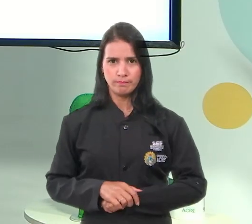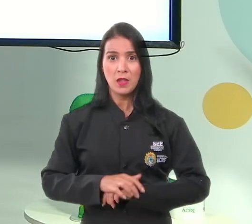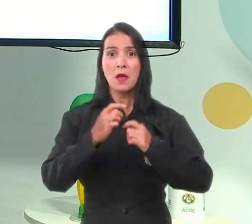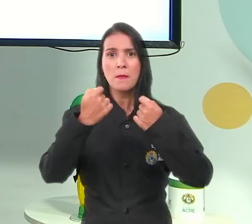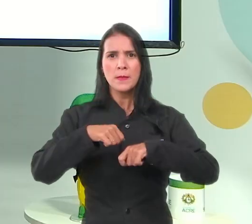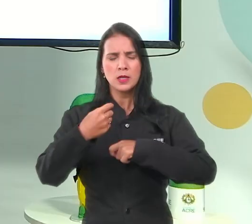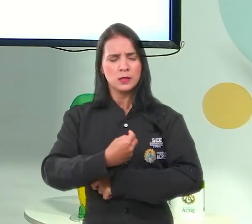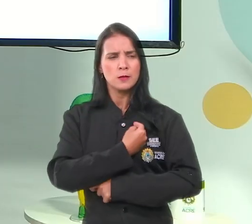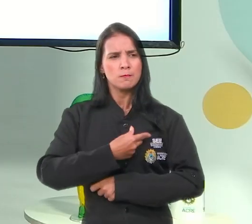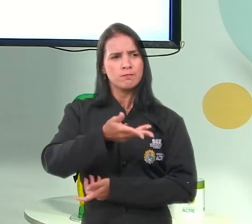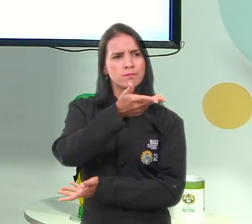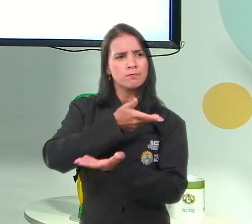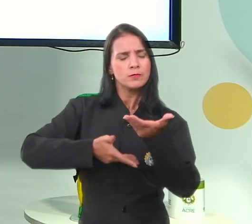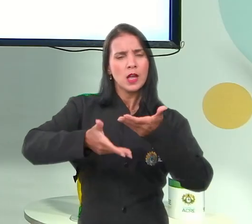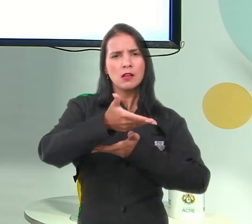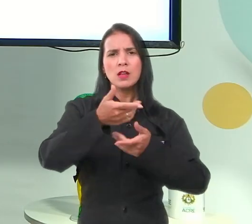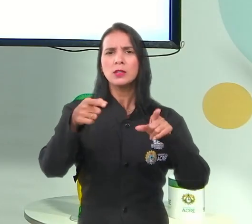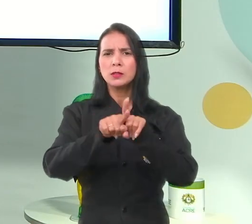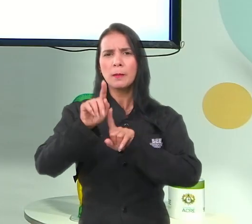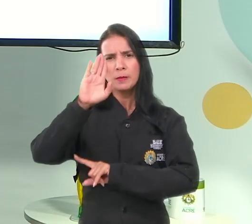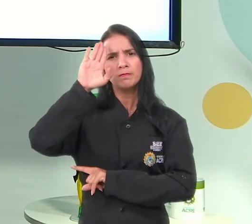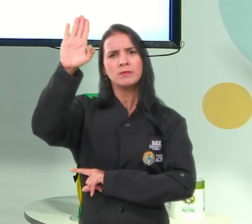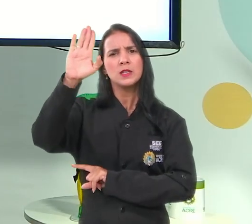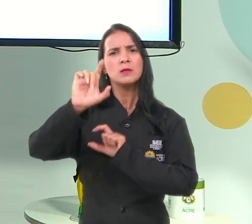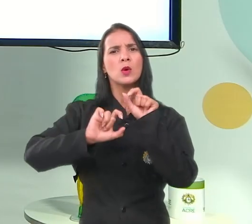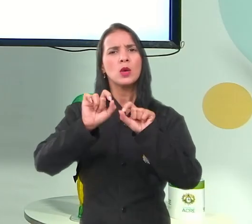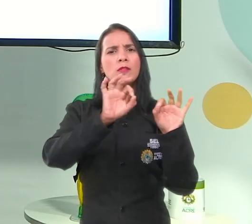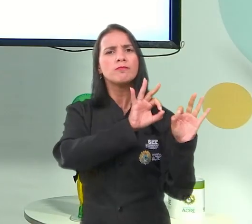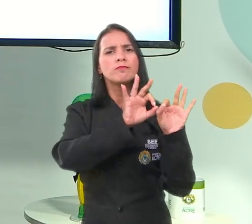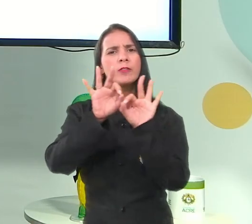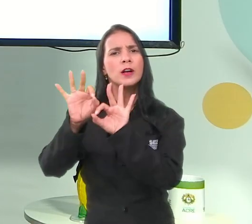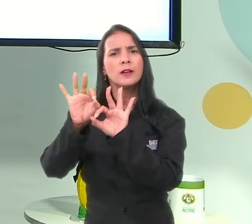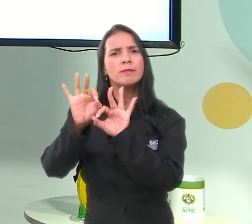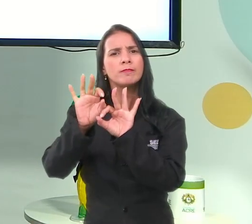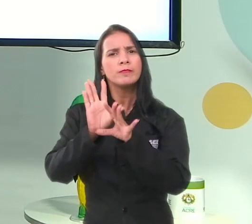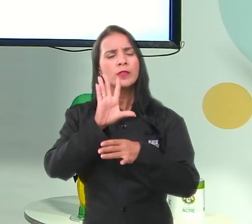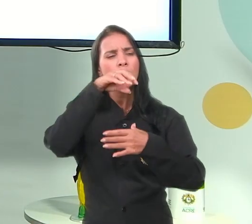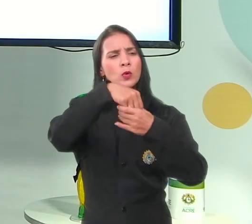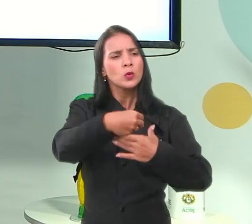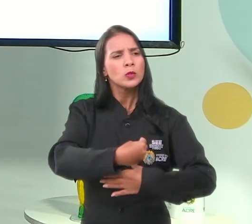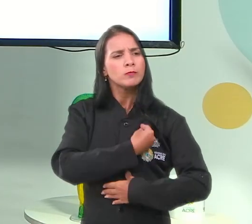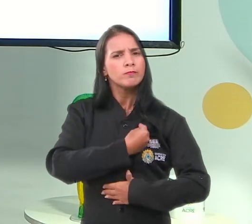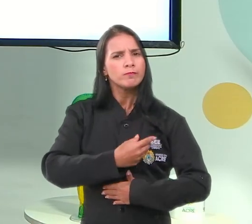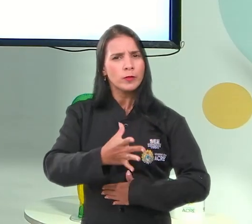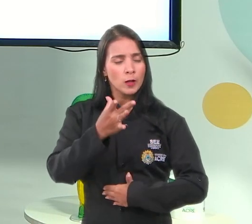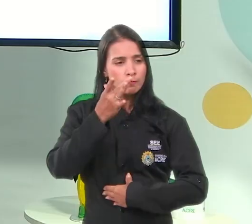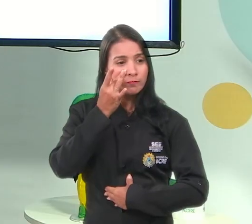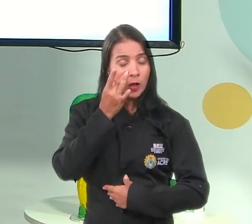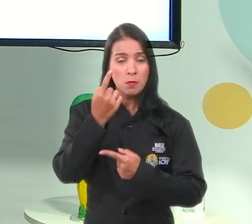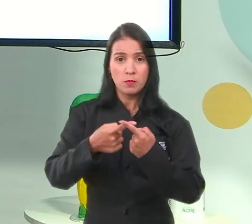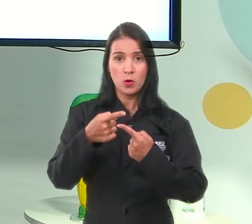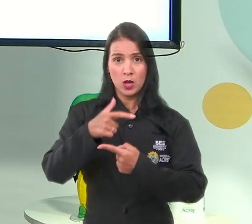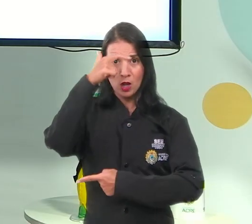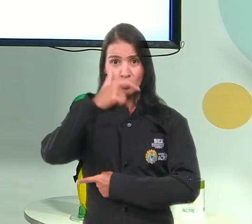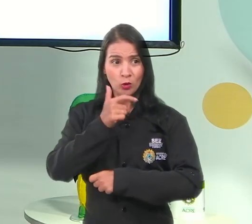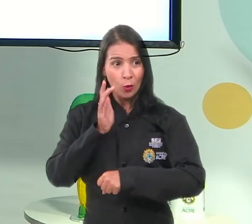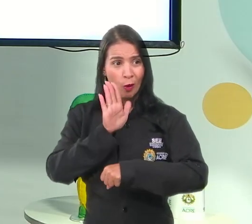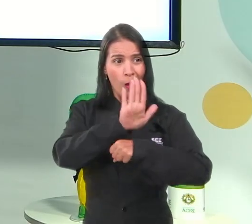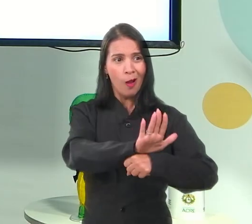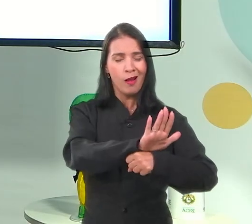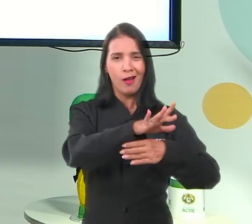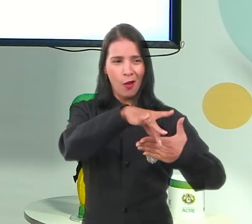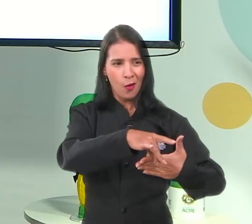precisa principalmente acompanhar a atuação daquele representante que você ajudou e que você contribuiu a